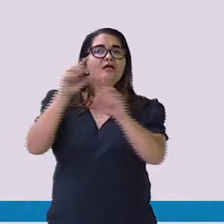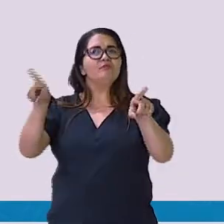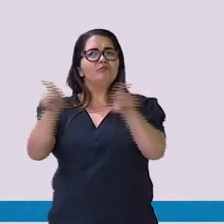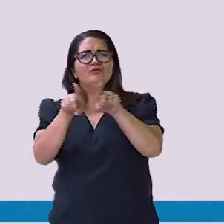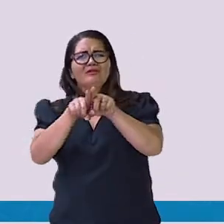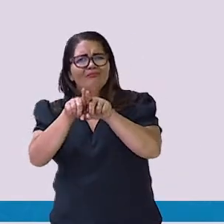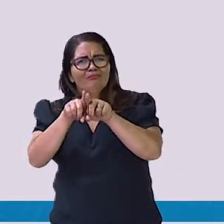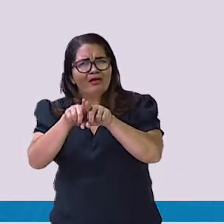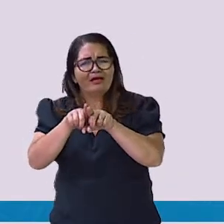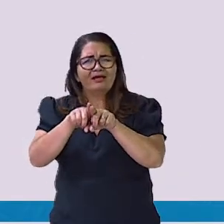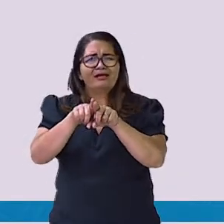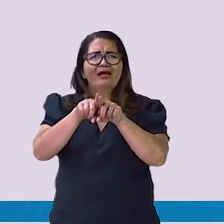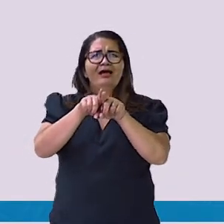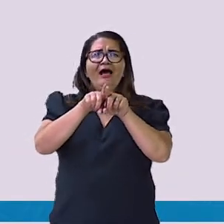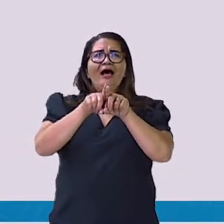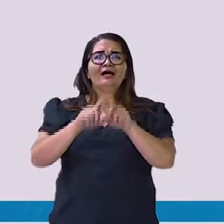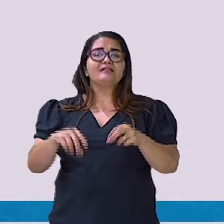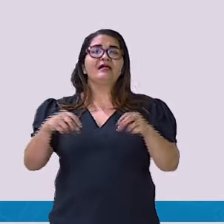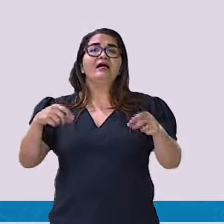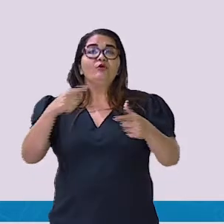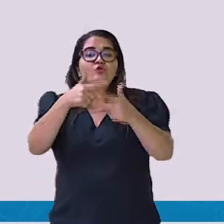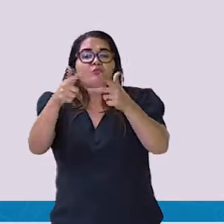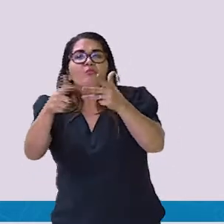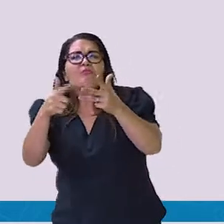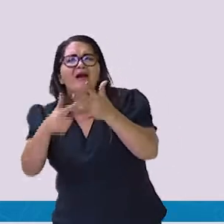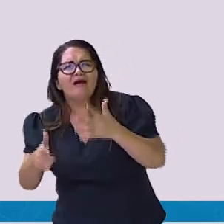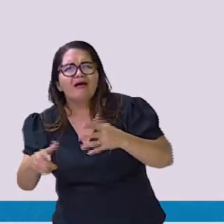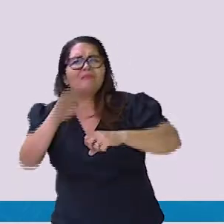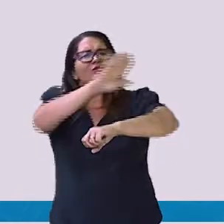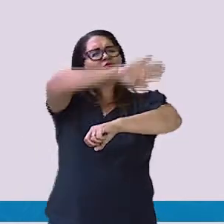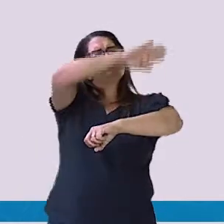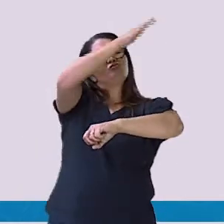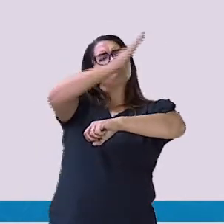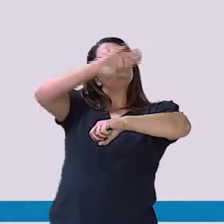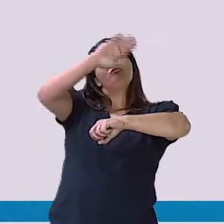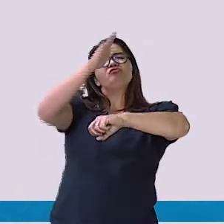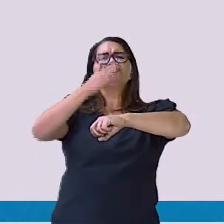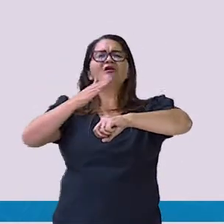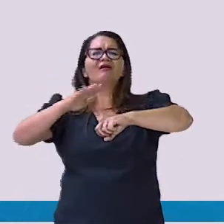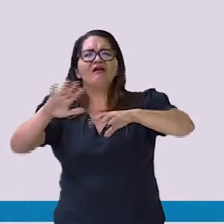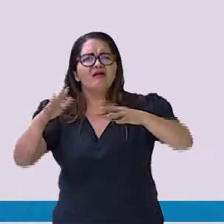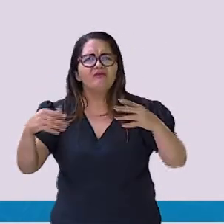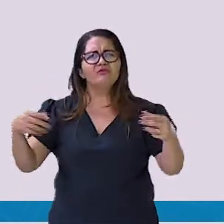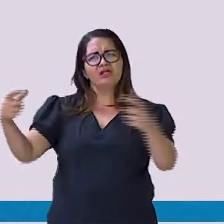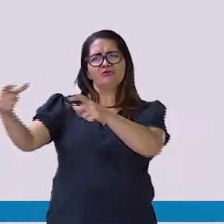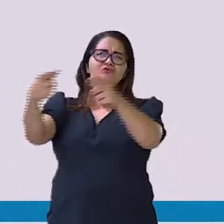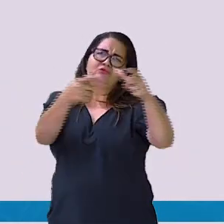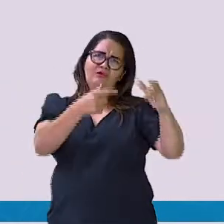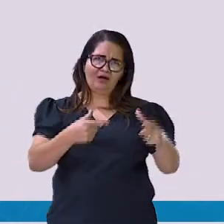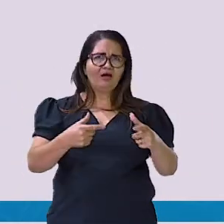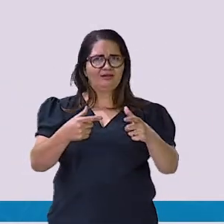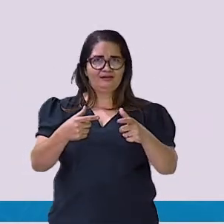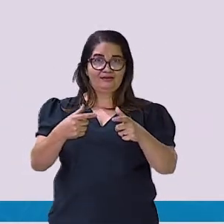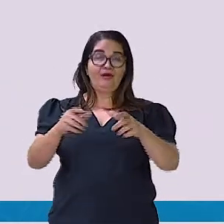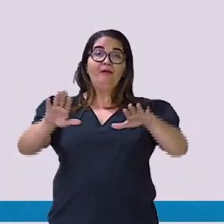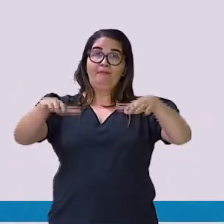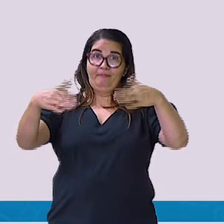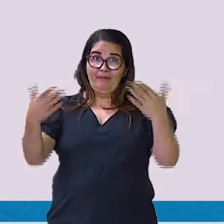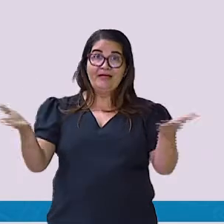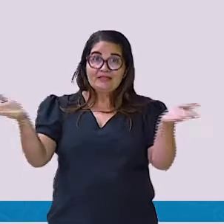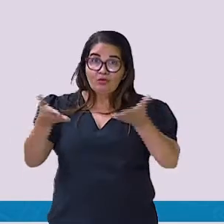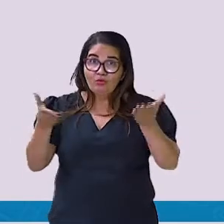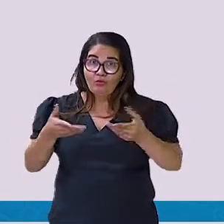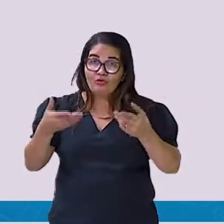instabilidade dificultando. Mas isso não é o nosso objetivo hoje. O nosso objetivo hoje é falar sobre as variações